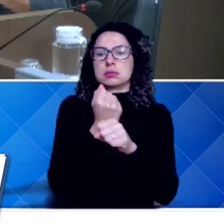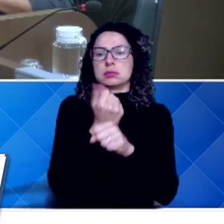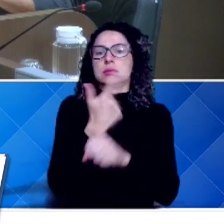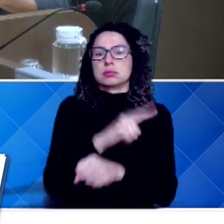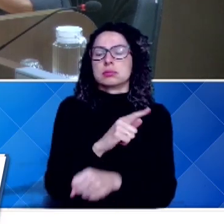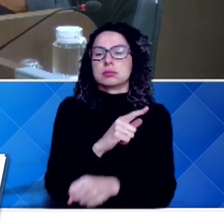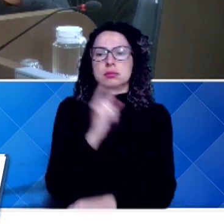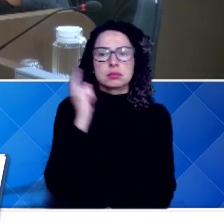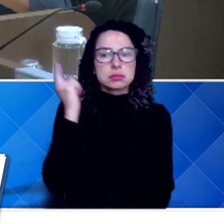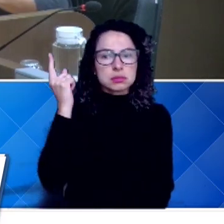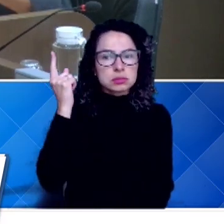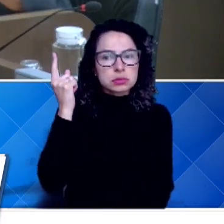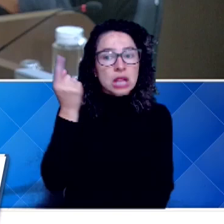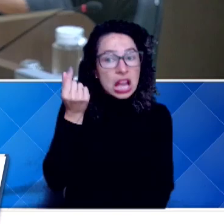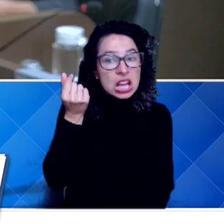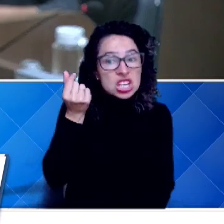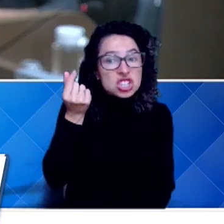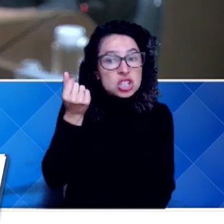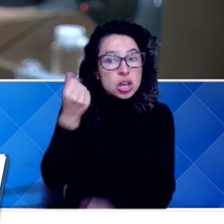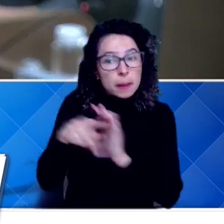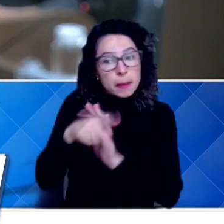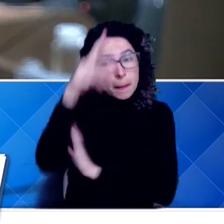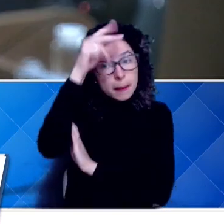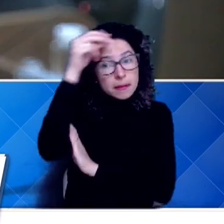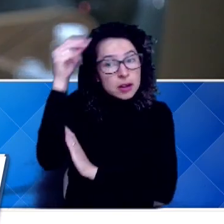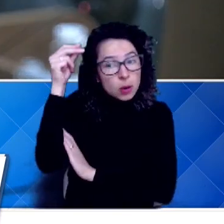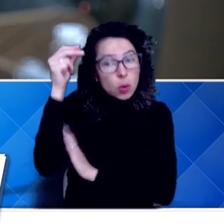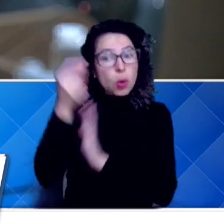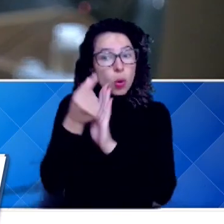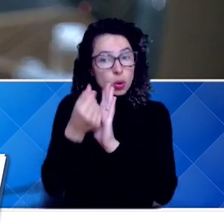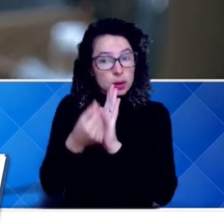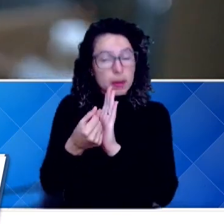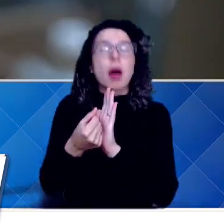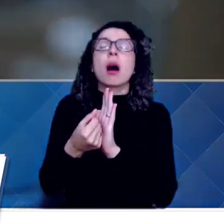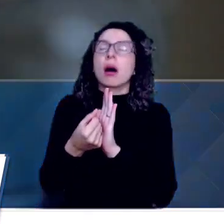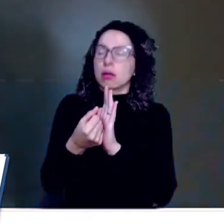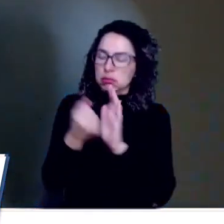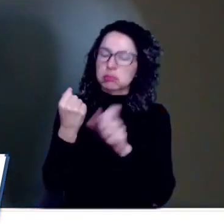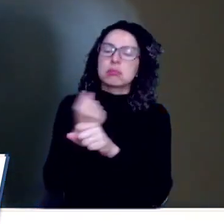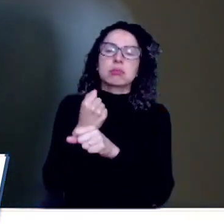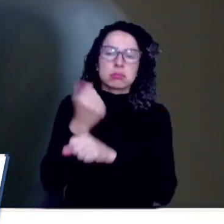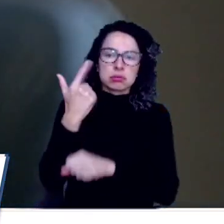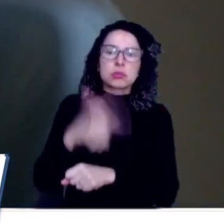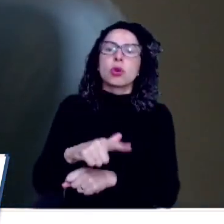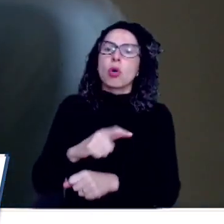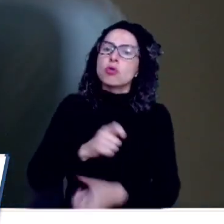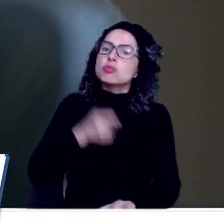saindo do dinheiro da prefeitura, do orçamento? Tem que fazer de novo e punir.